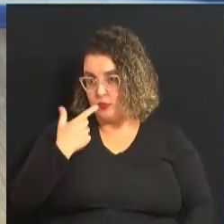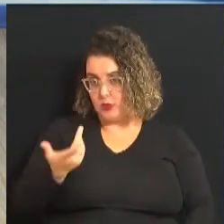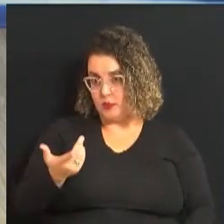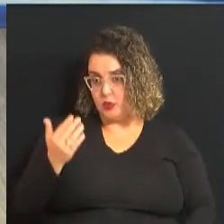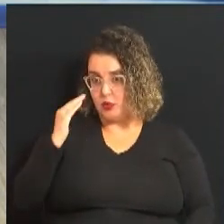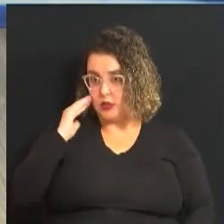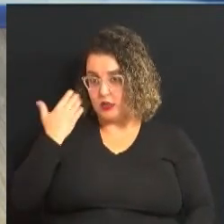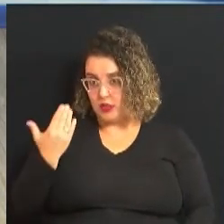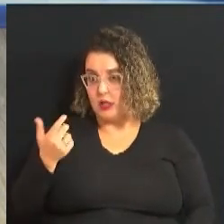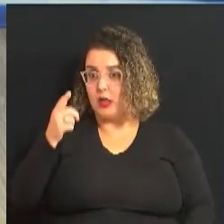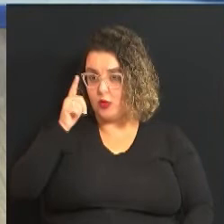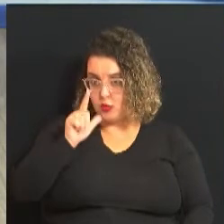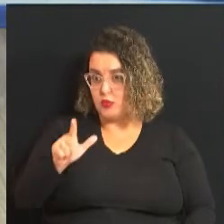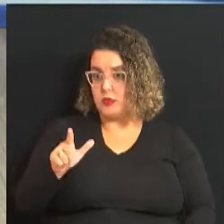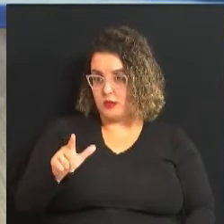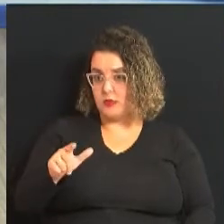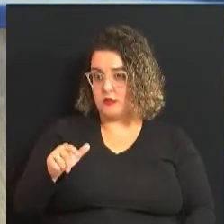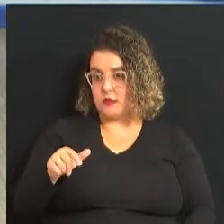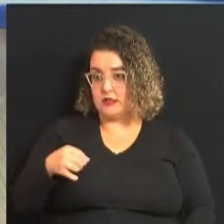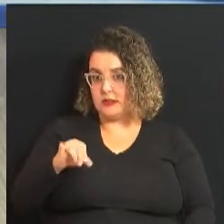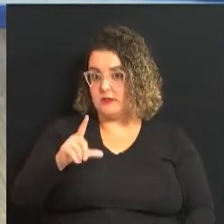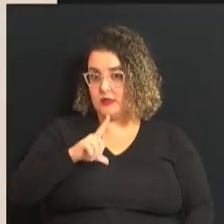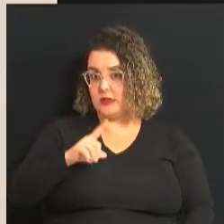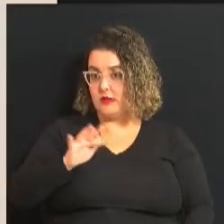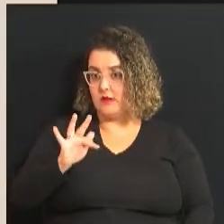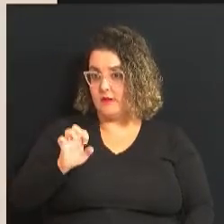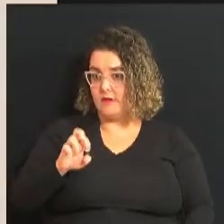consegue saber se vai estar fértil ou não?